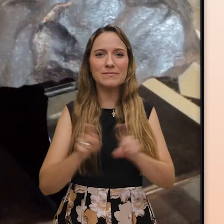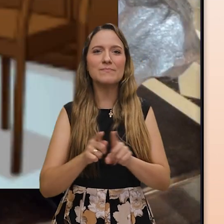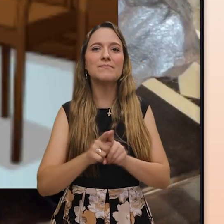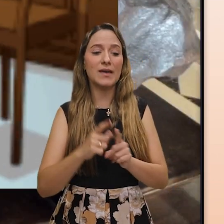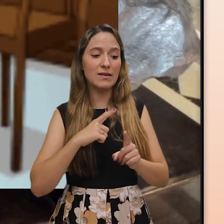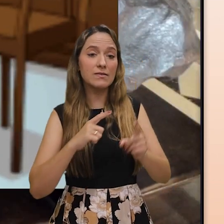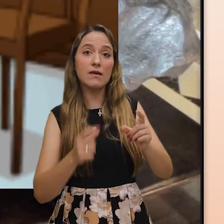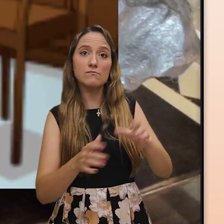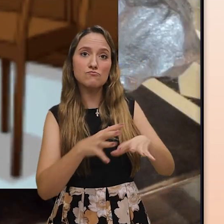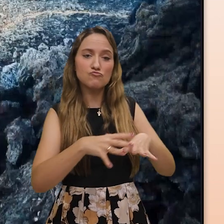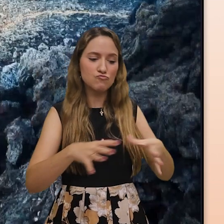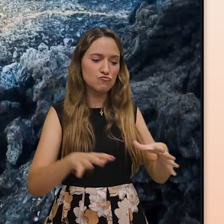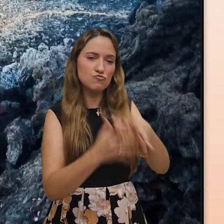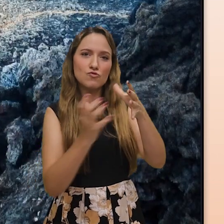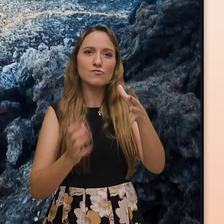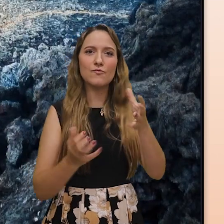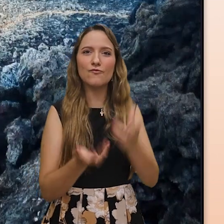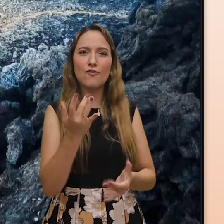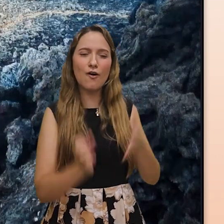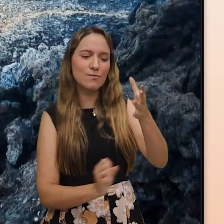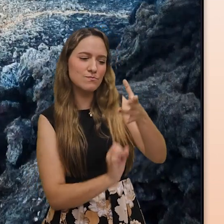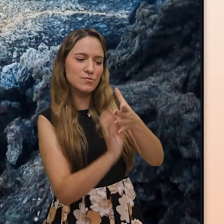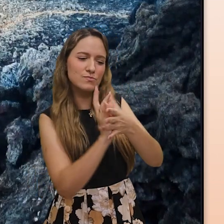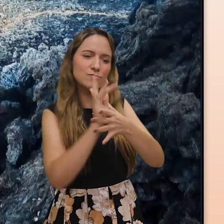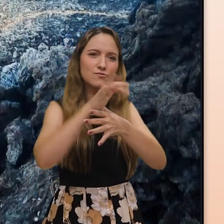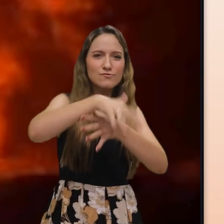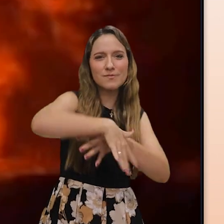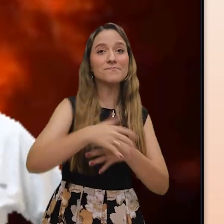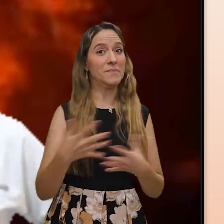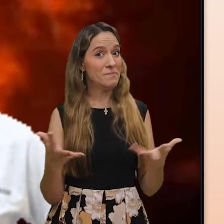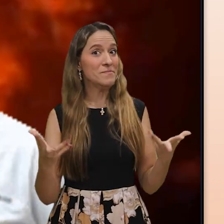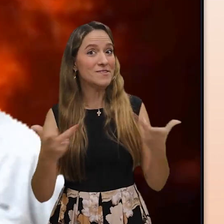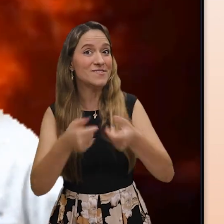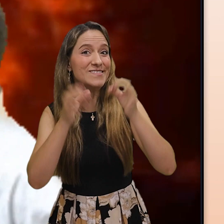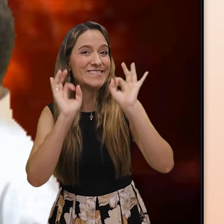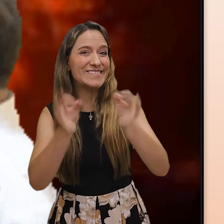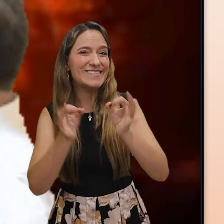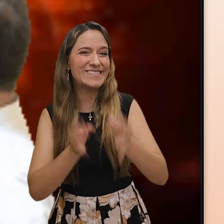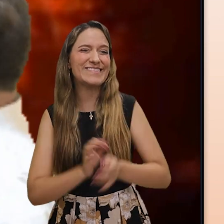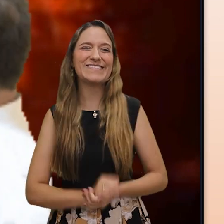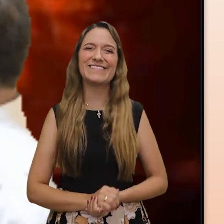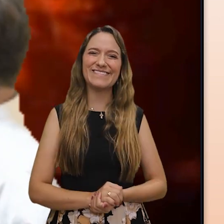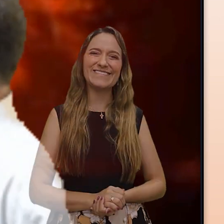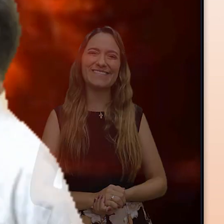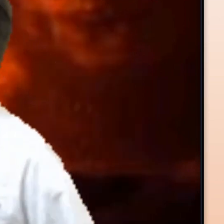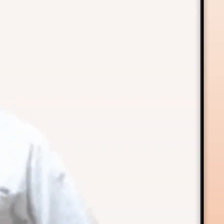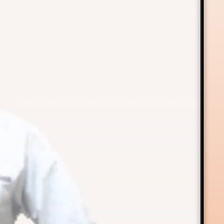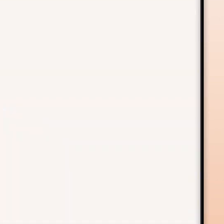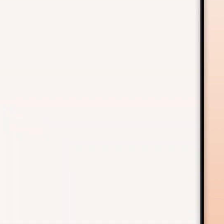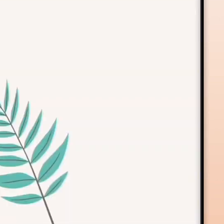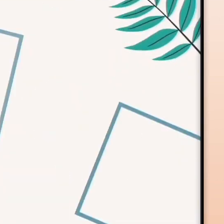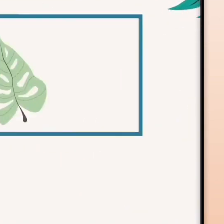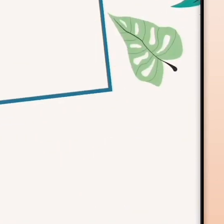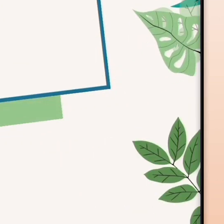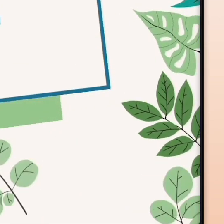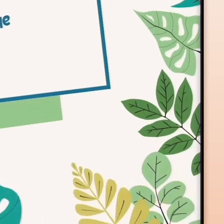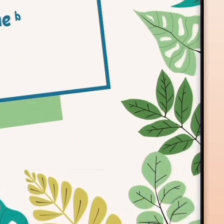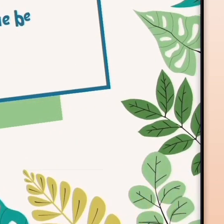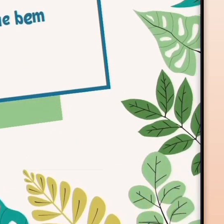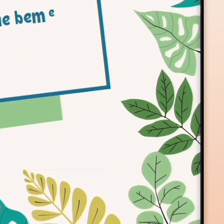meteoritos, terremotos e lavas expelidas por vulcões. Não é o máximo?